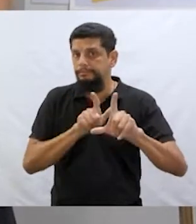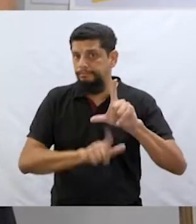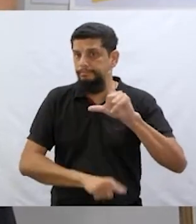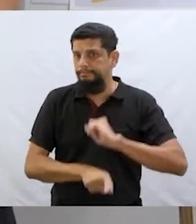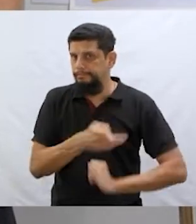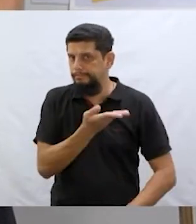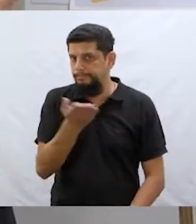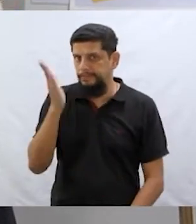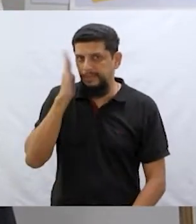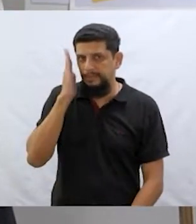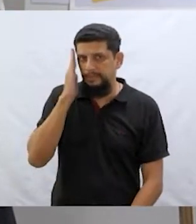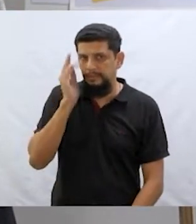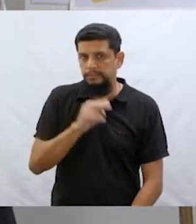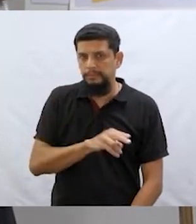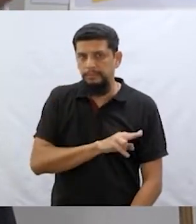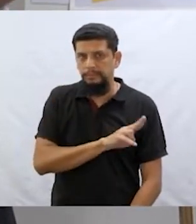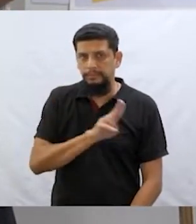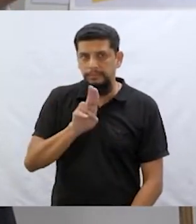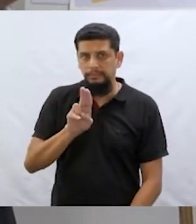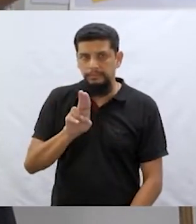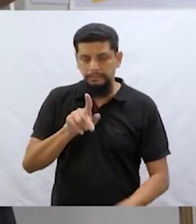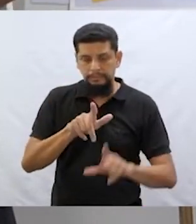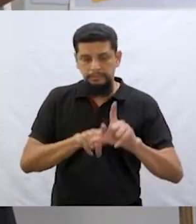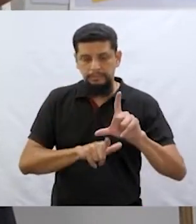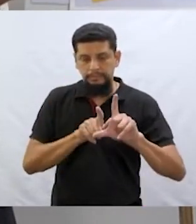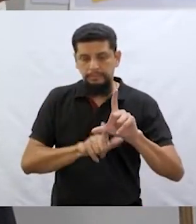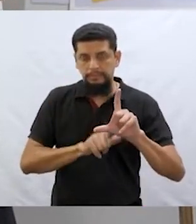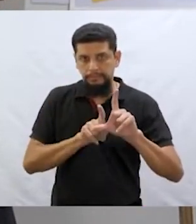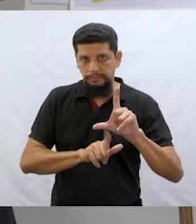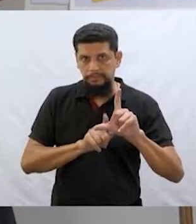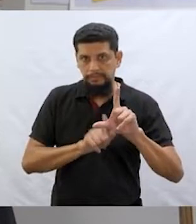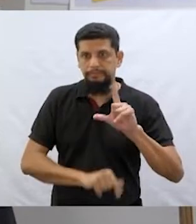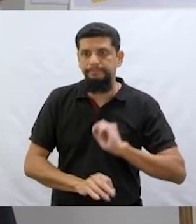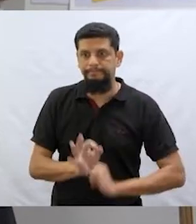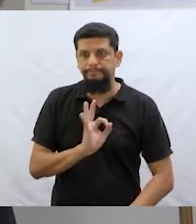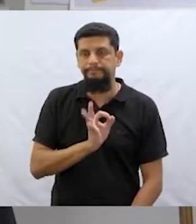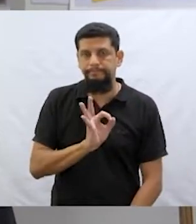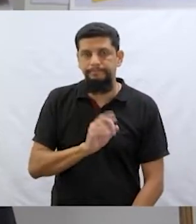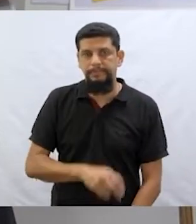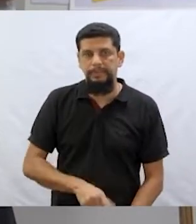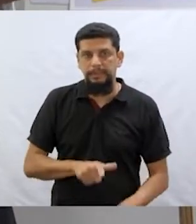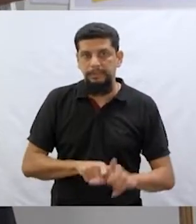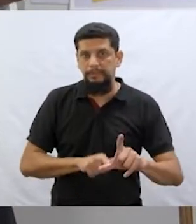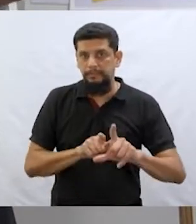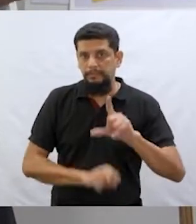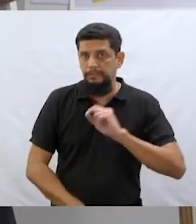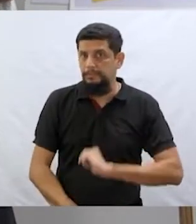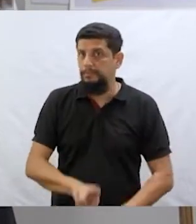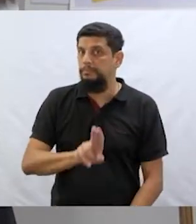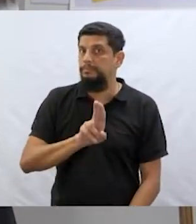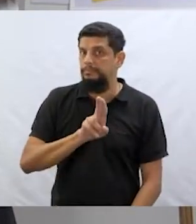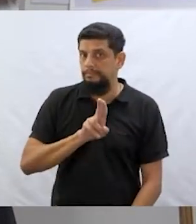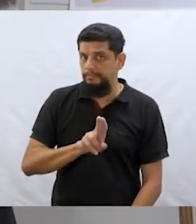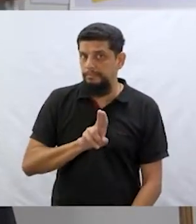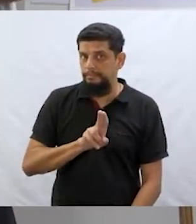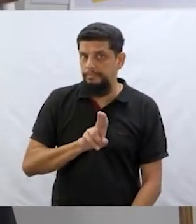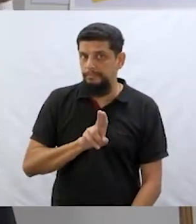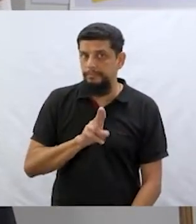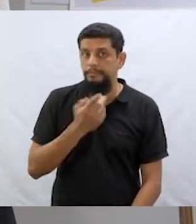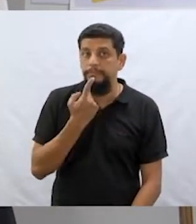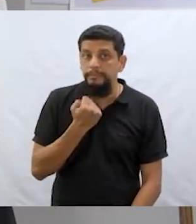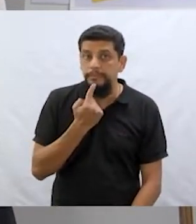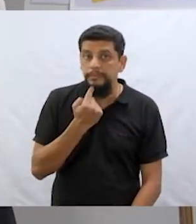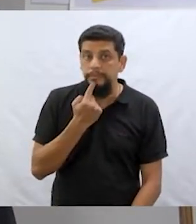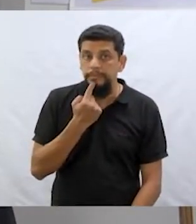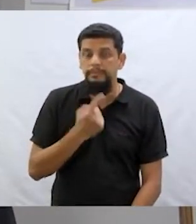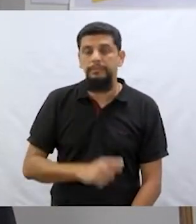dessa palavra? Você sabe o nome dessa letra? Tá em vermelho. Olha só. É, e tem